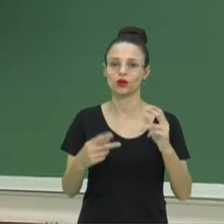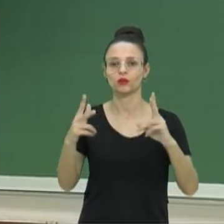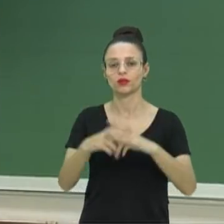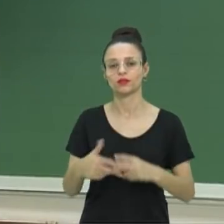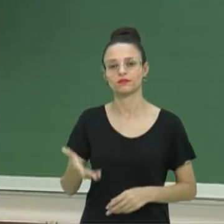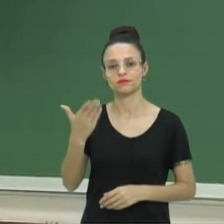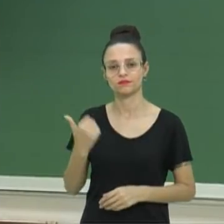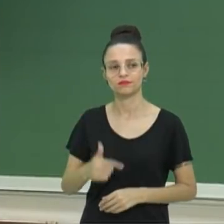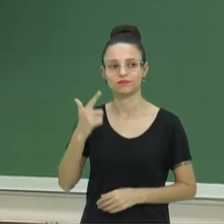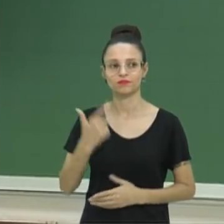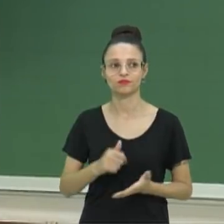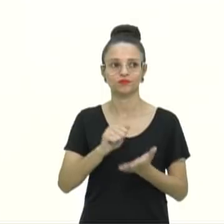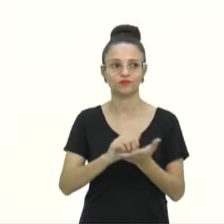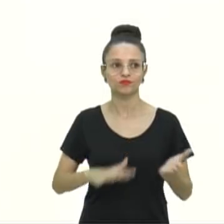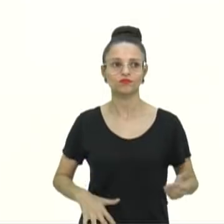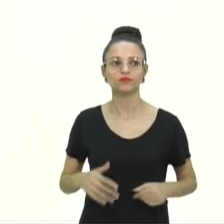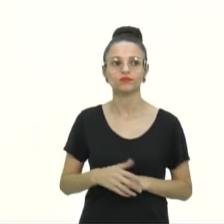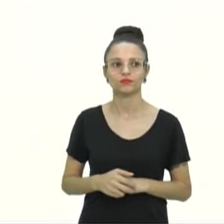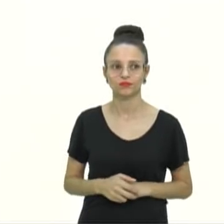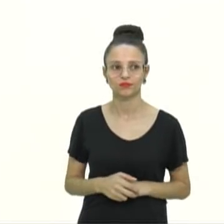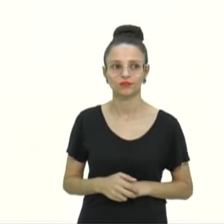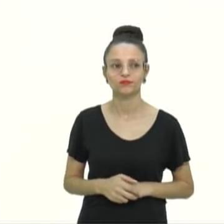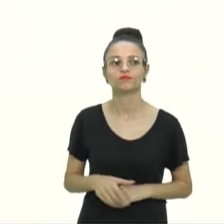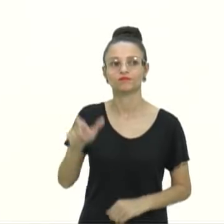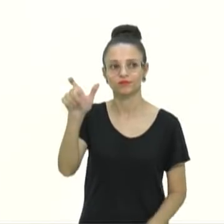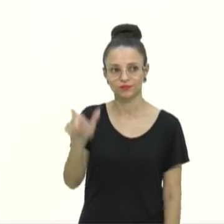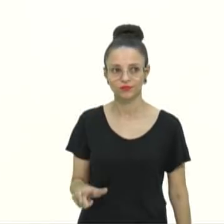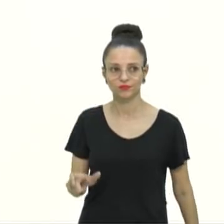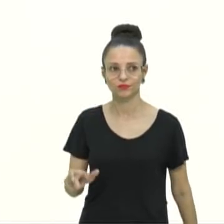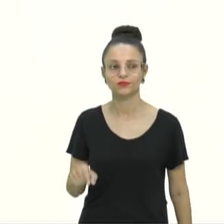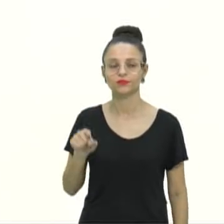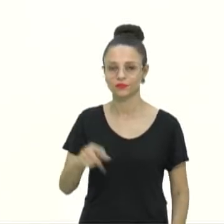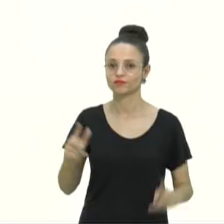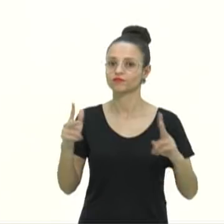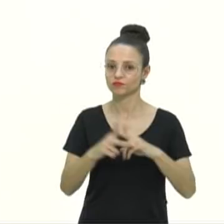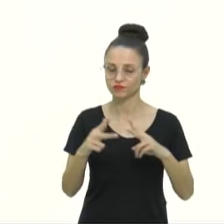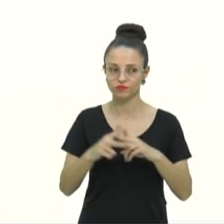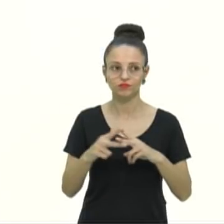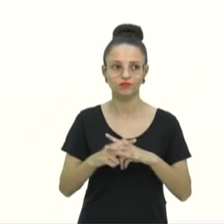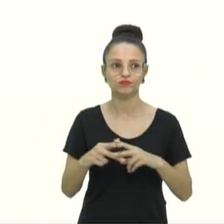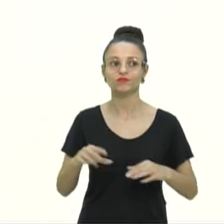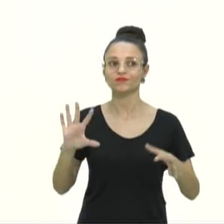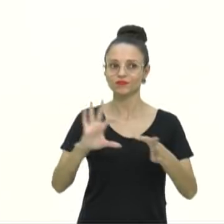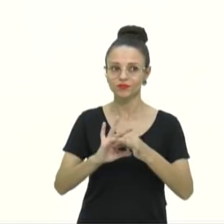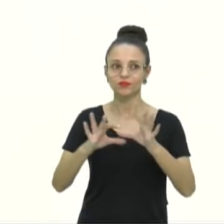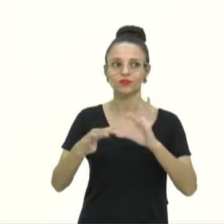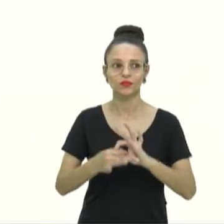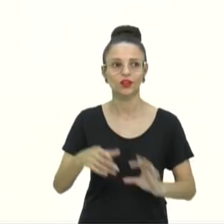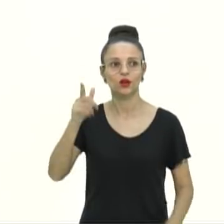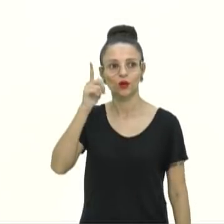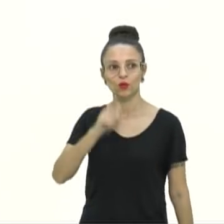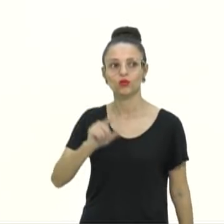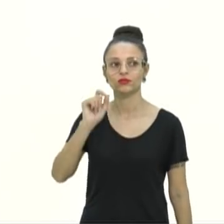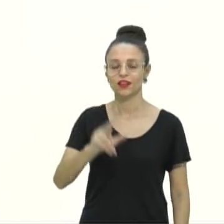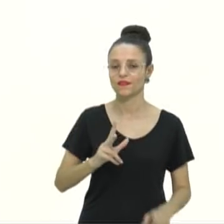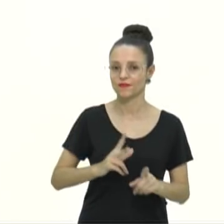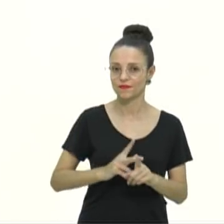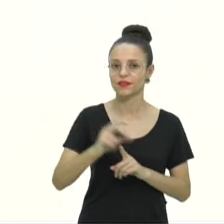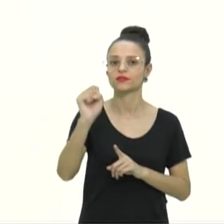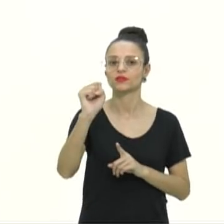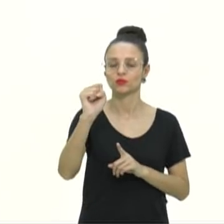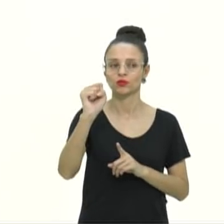uma atividade que fala o seguinte: para que um lutador no wrestling, dentro das Olimpíadas, seja